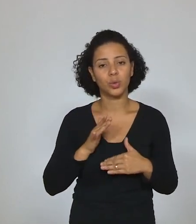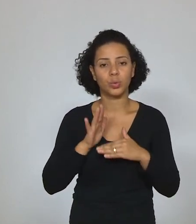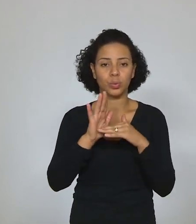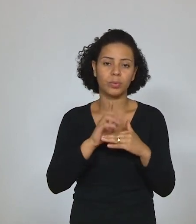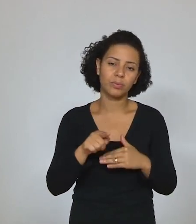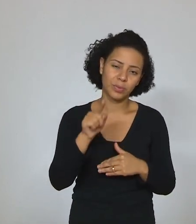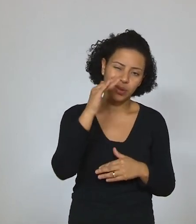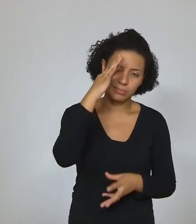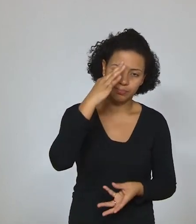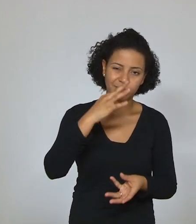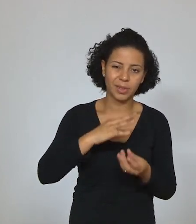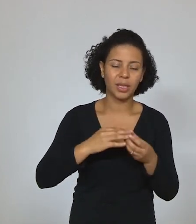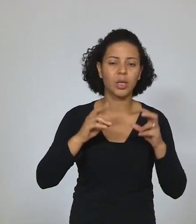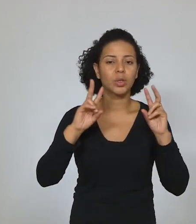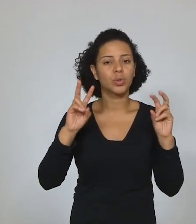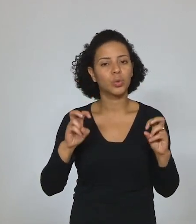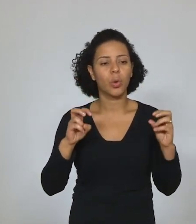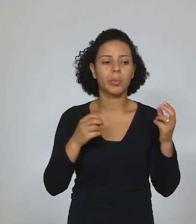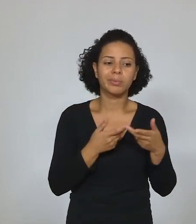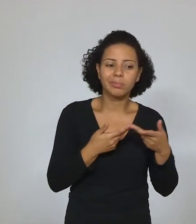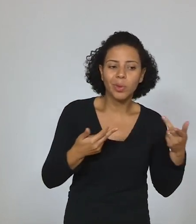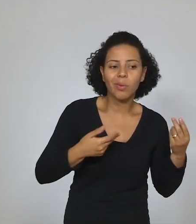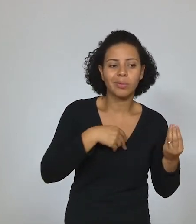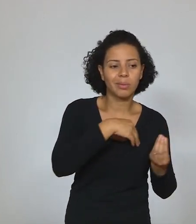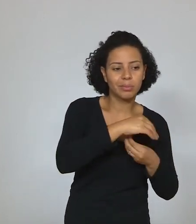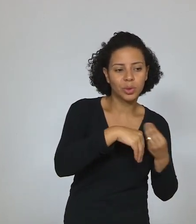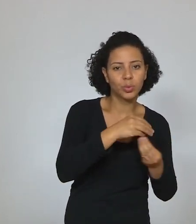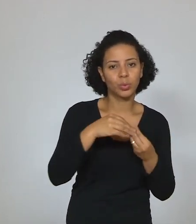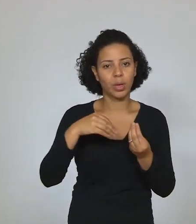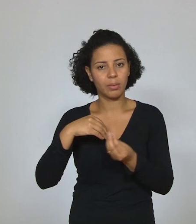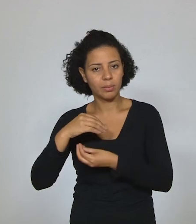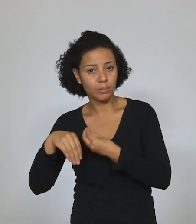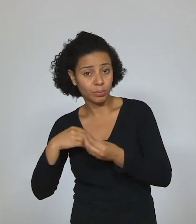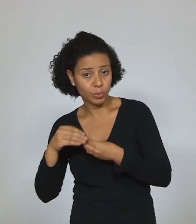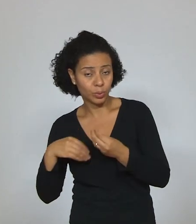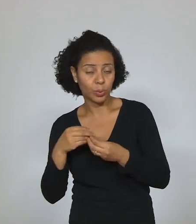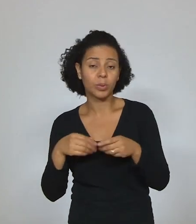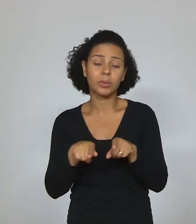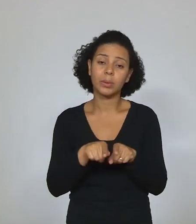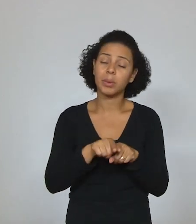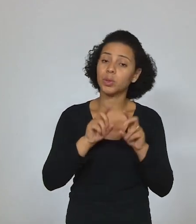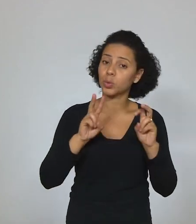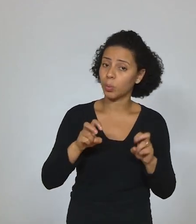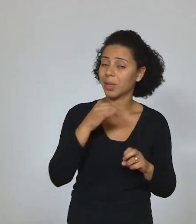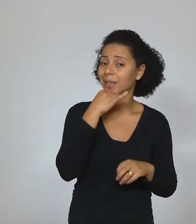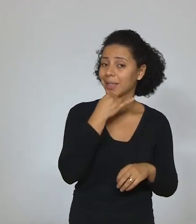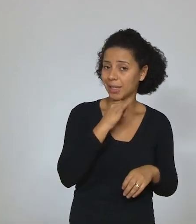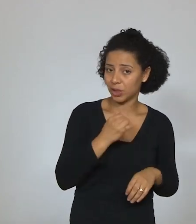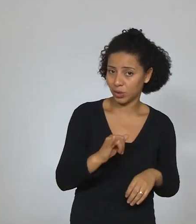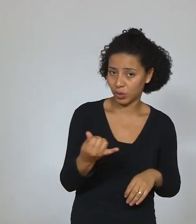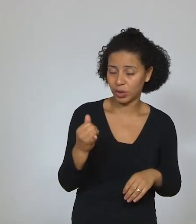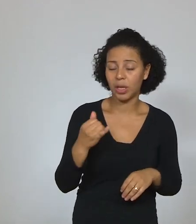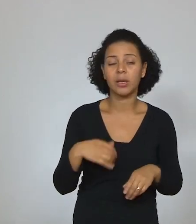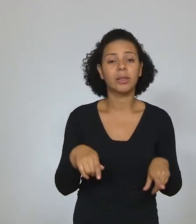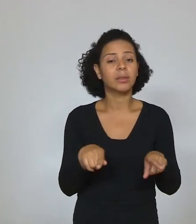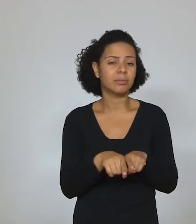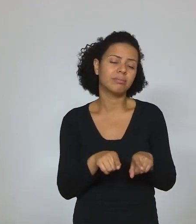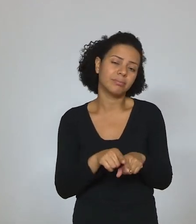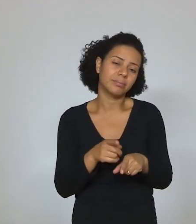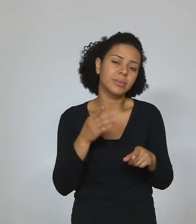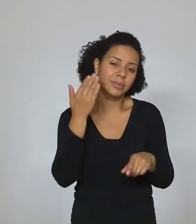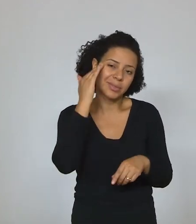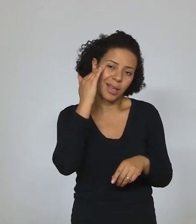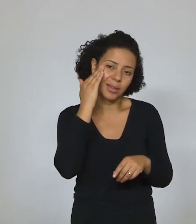você compreenda um pouco mais sobre energia acessível e limpa, assim como compreender um pouco